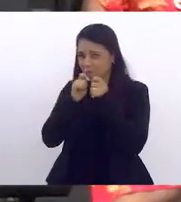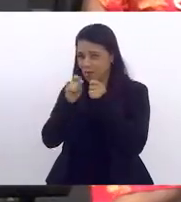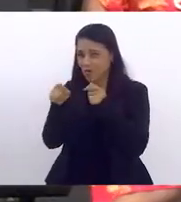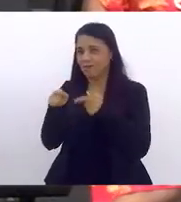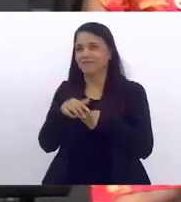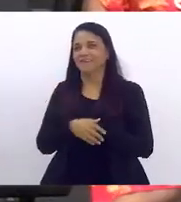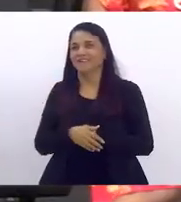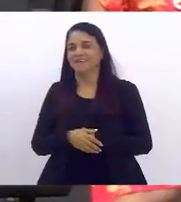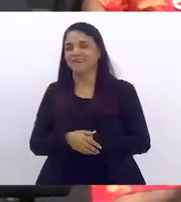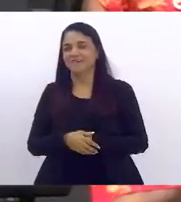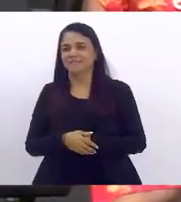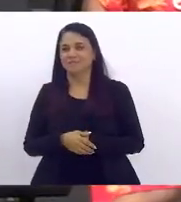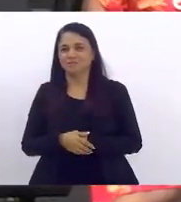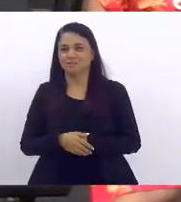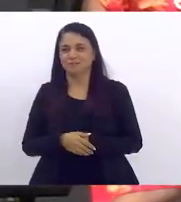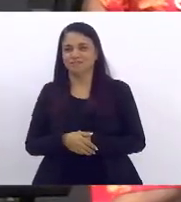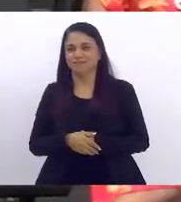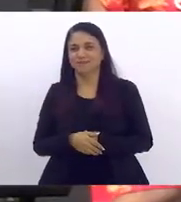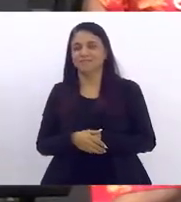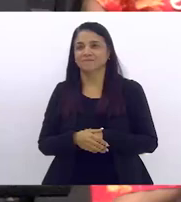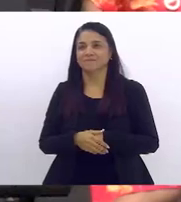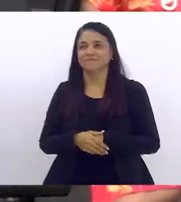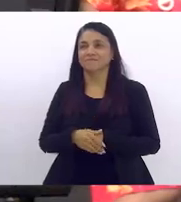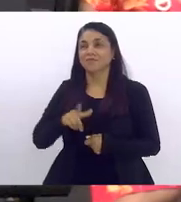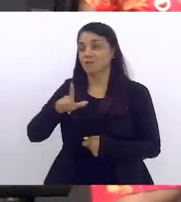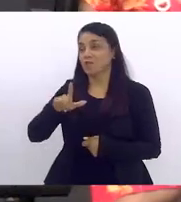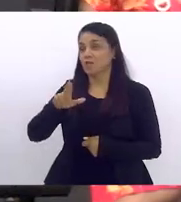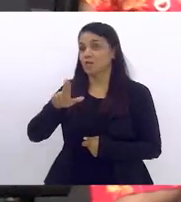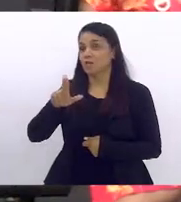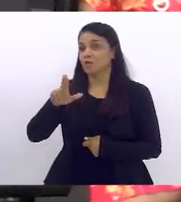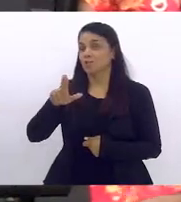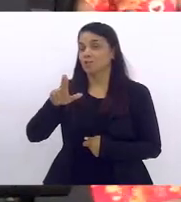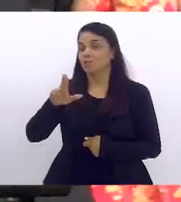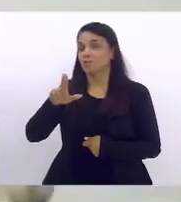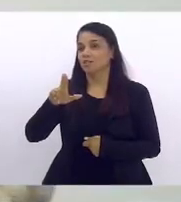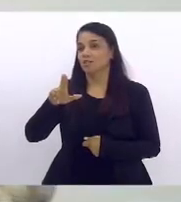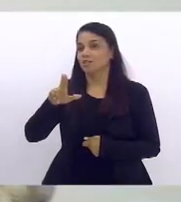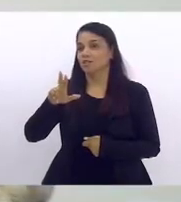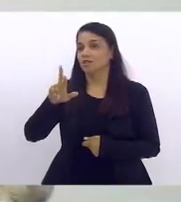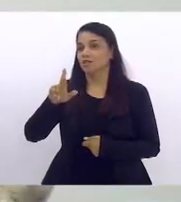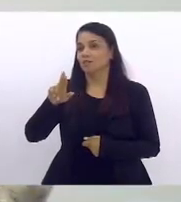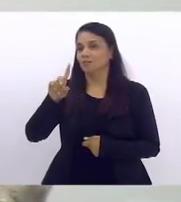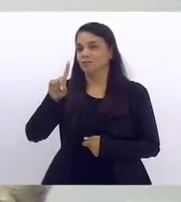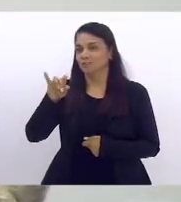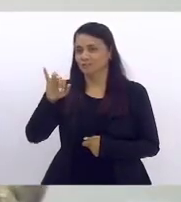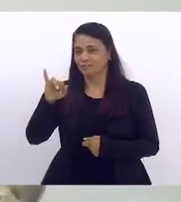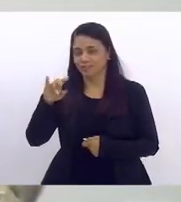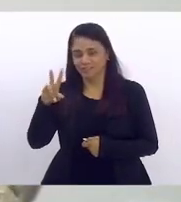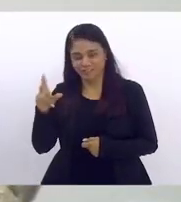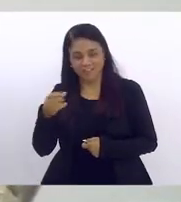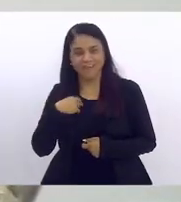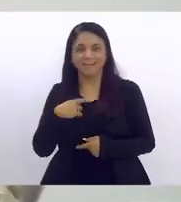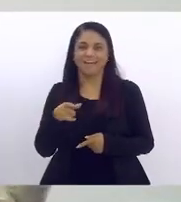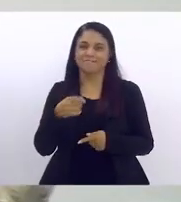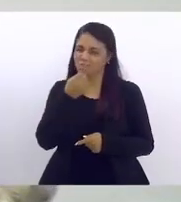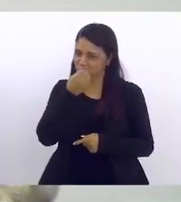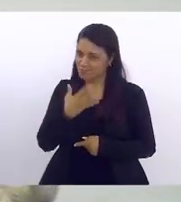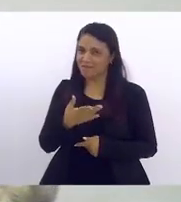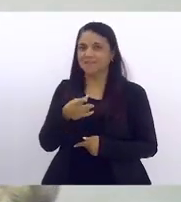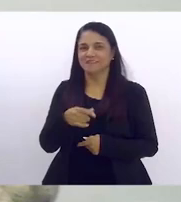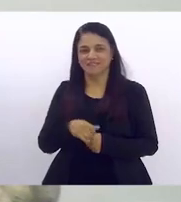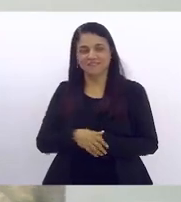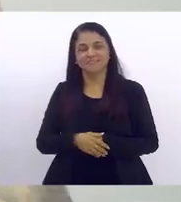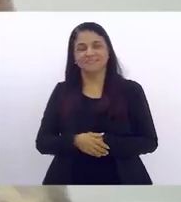Cadê a companheira Lourdinha? E Lourdinha com seu Samuel aqui. Muito bem. E